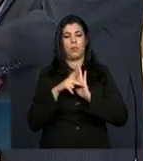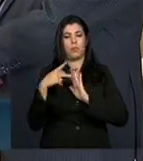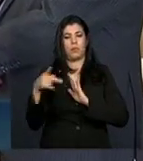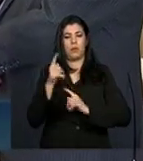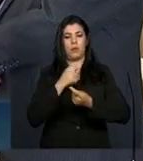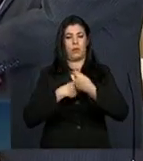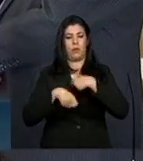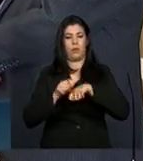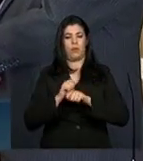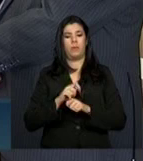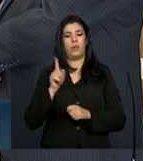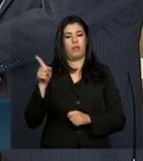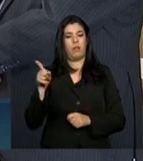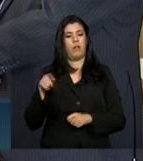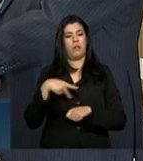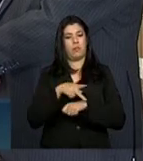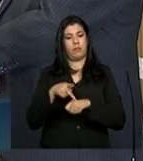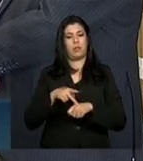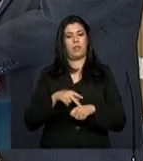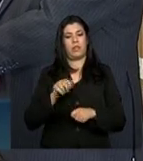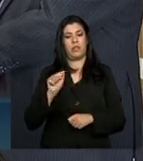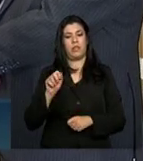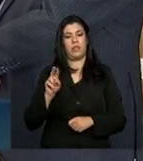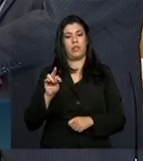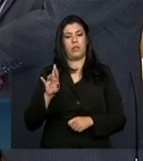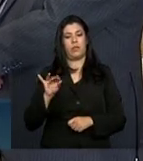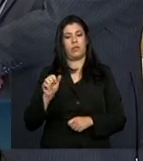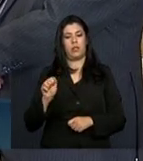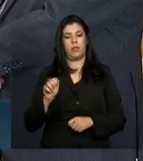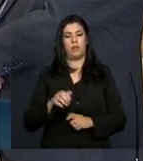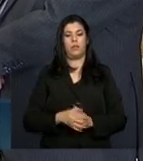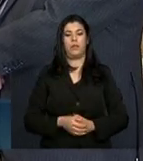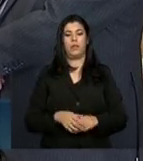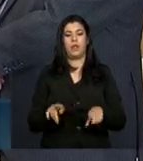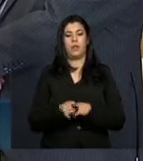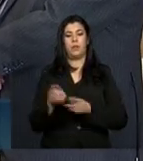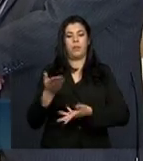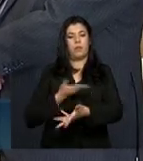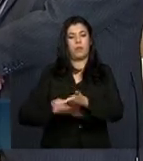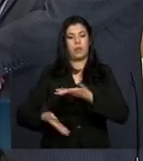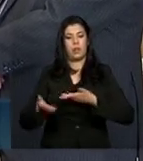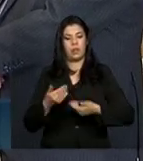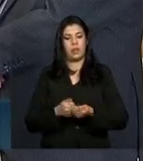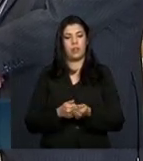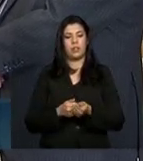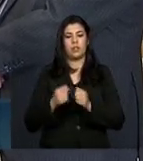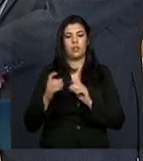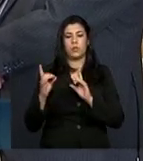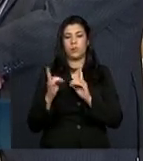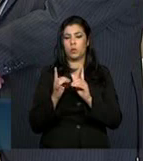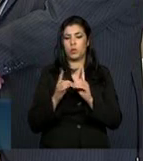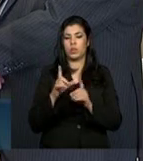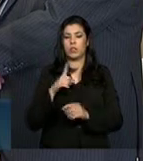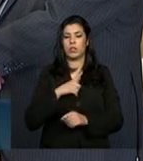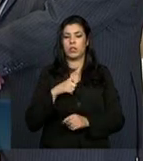economia australiana. E as relações diplomáticas entre Brasil e Austrália foram estabelecidas